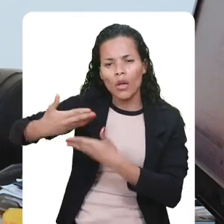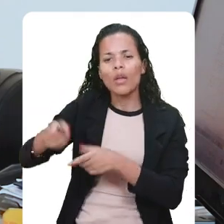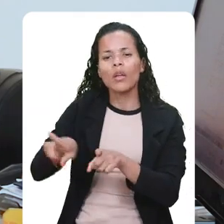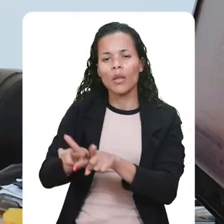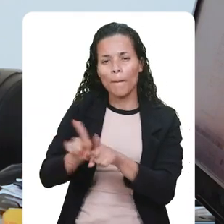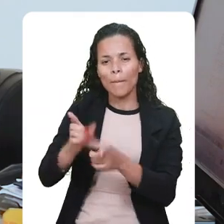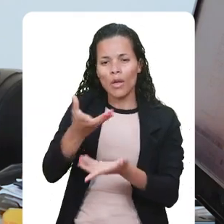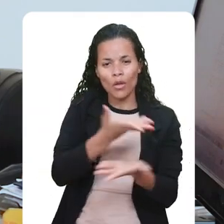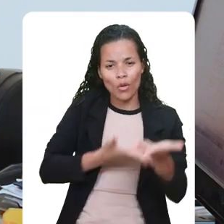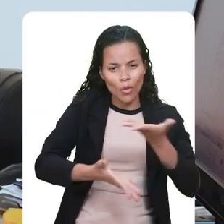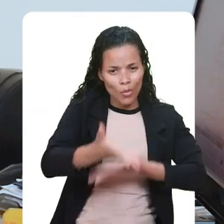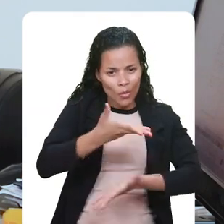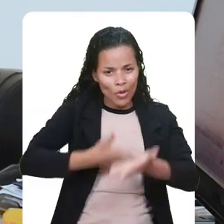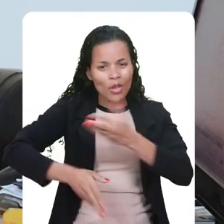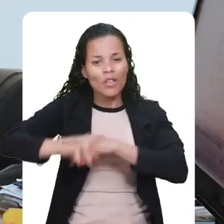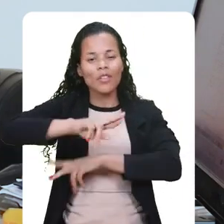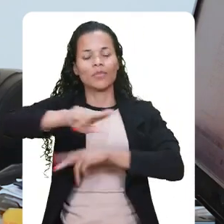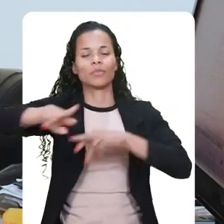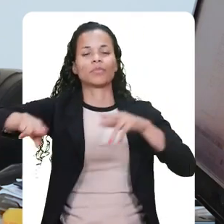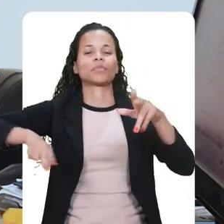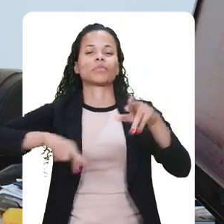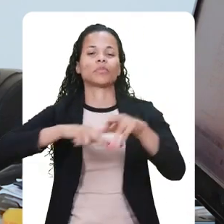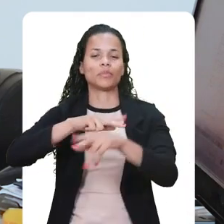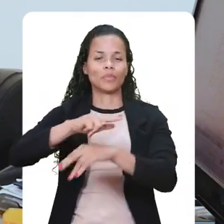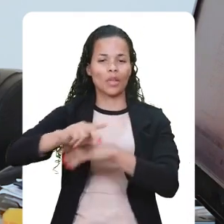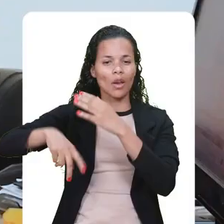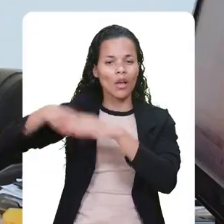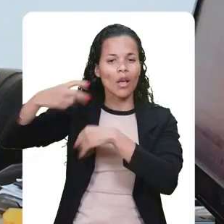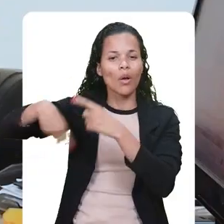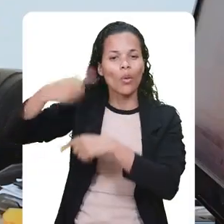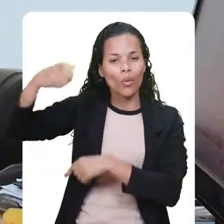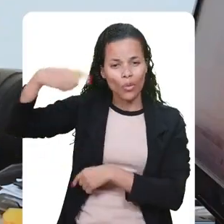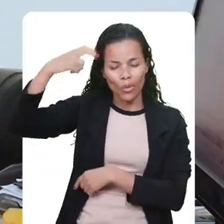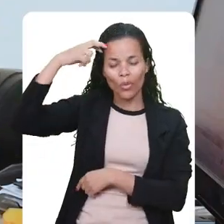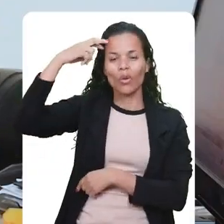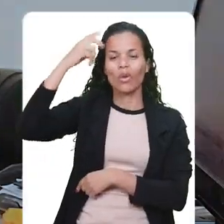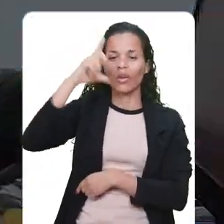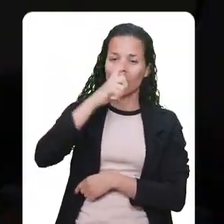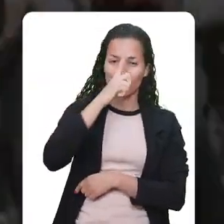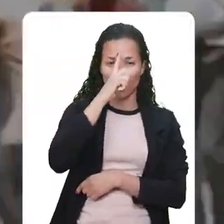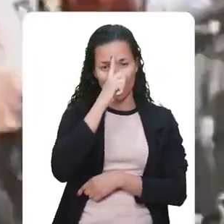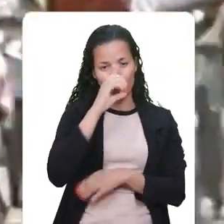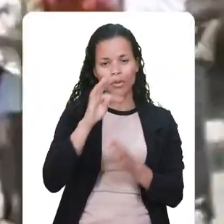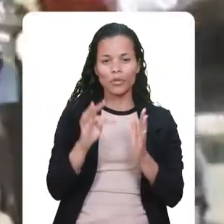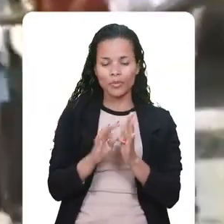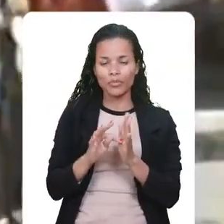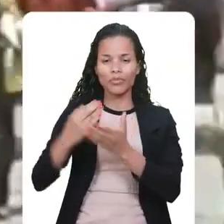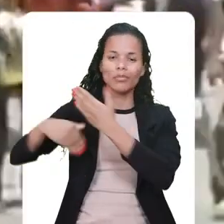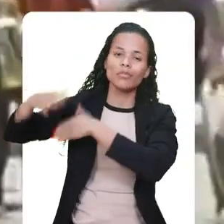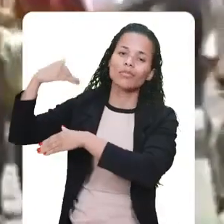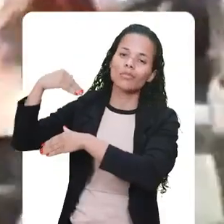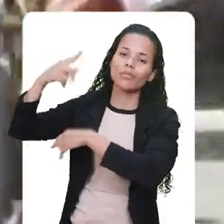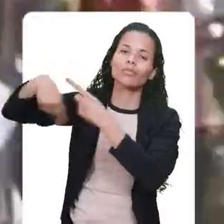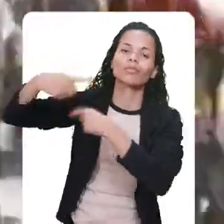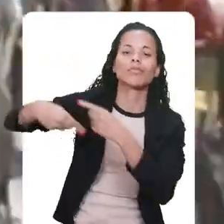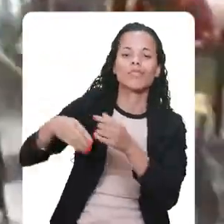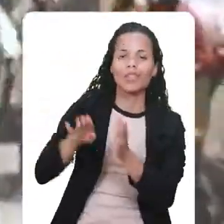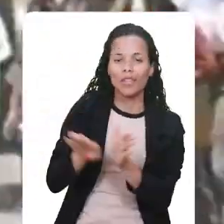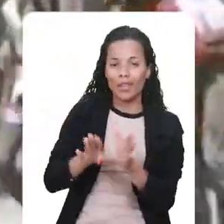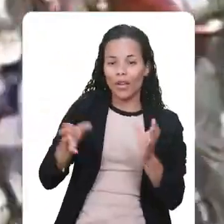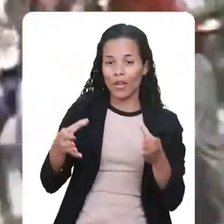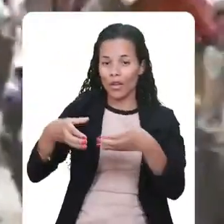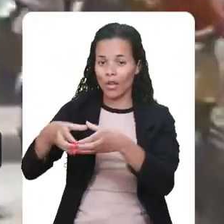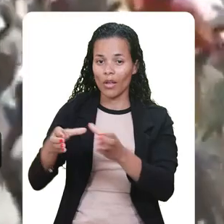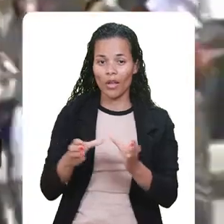esses bois diferenciados que chegaram a ser a tradição atual do Carnaval de Timbaúba. Em tempos passados, a rivalidade dos grupos